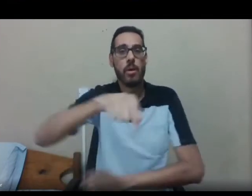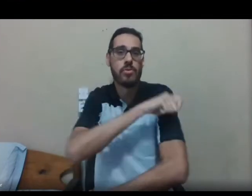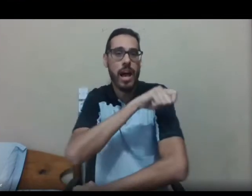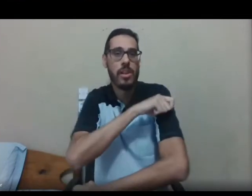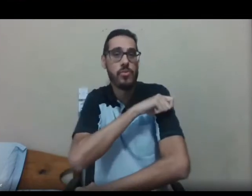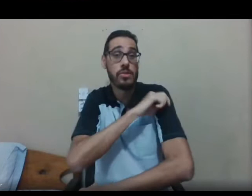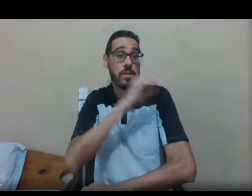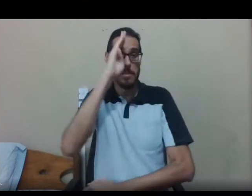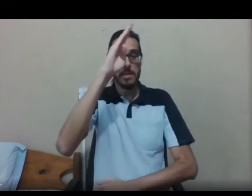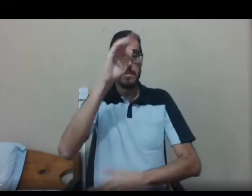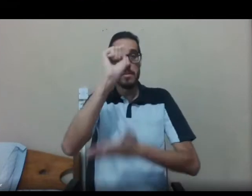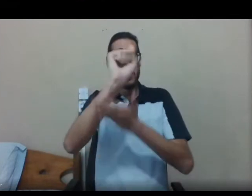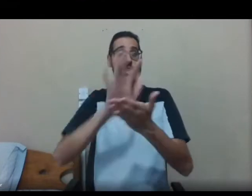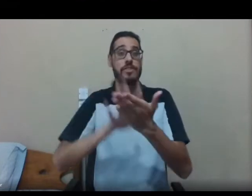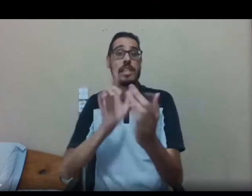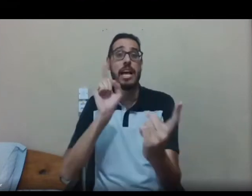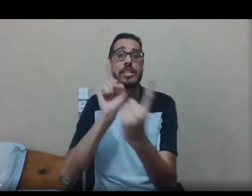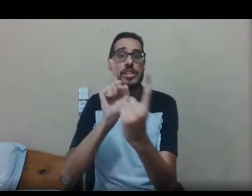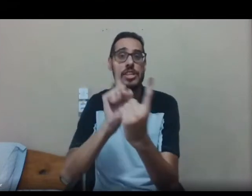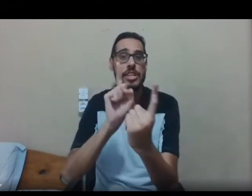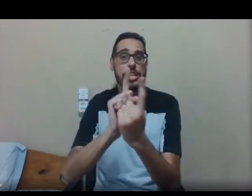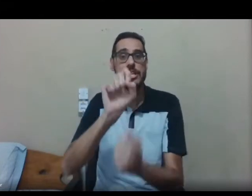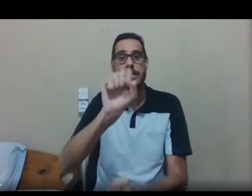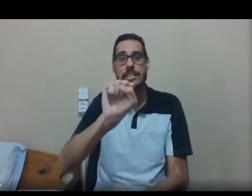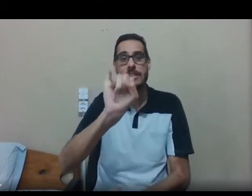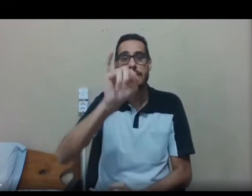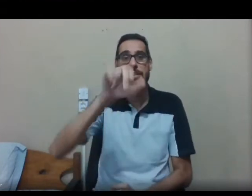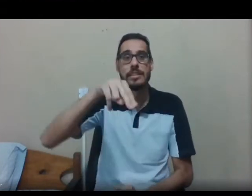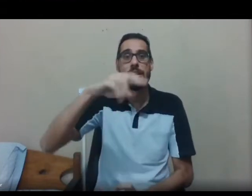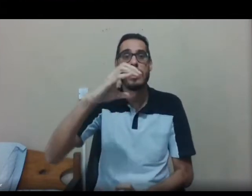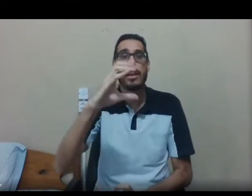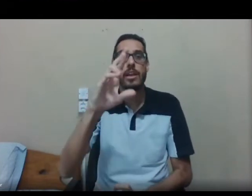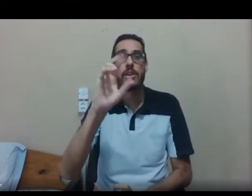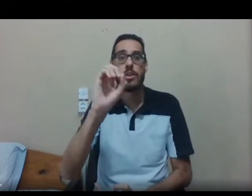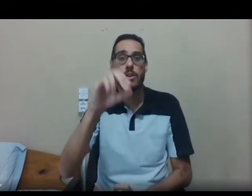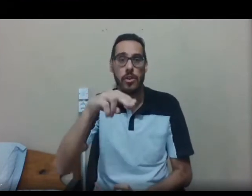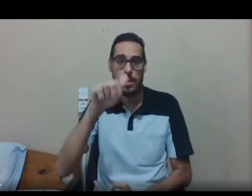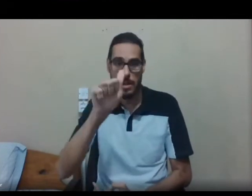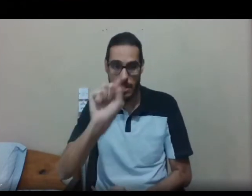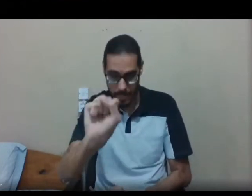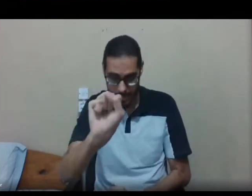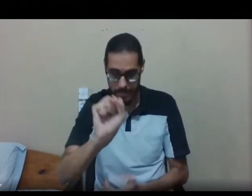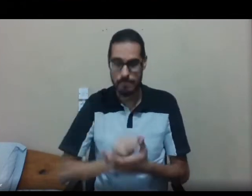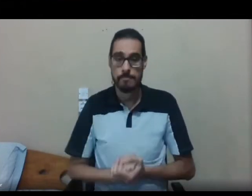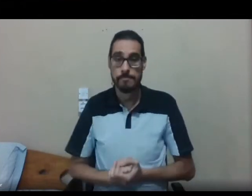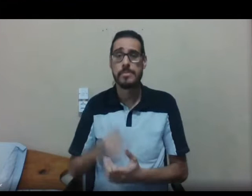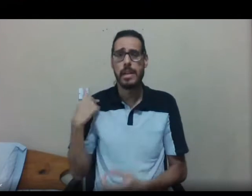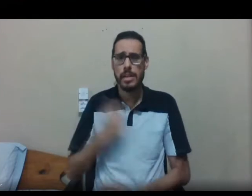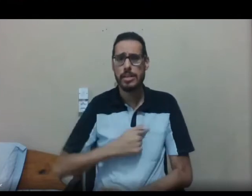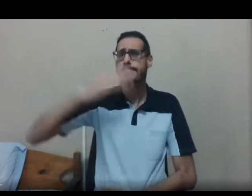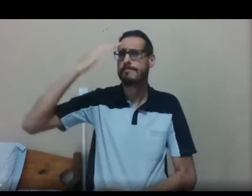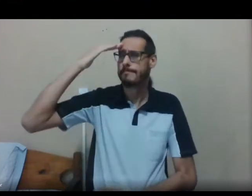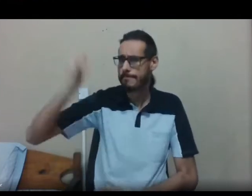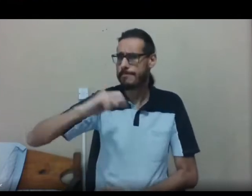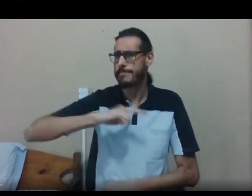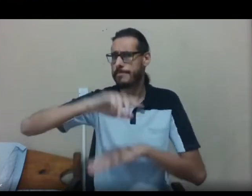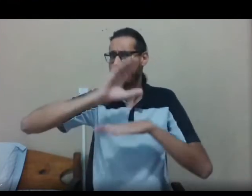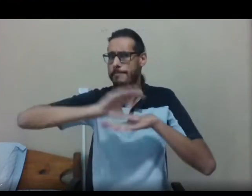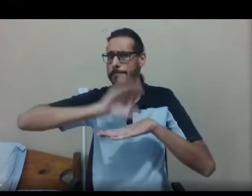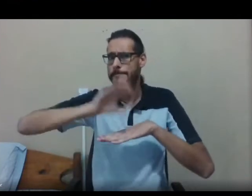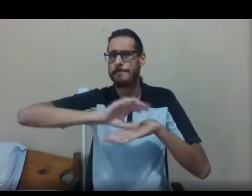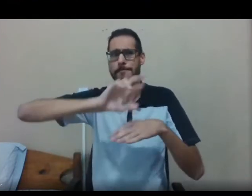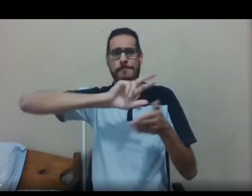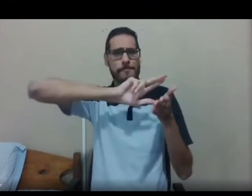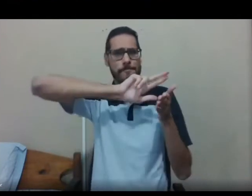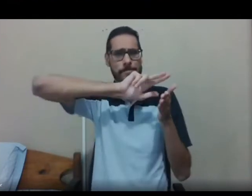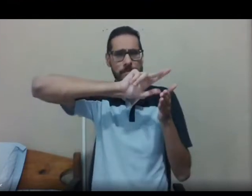roda de conversa, sessões de partilha. Os colegas têm aí apresentado algumas estratégias, algumas ferramentas digitais,